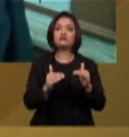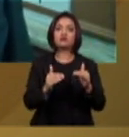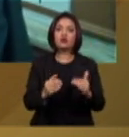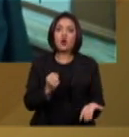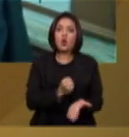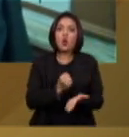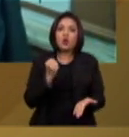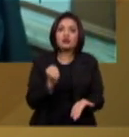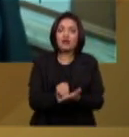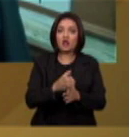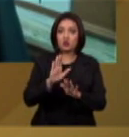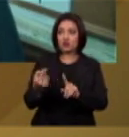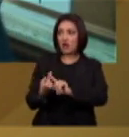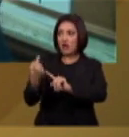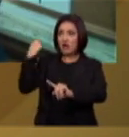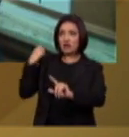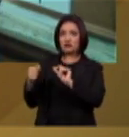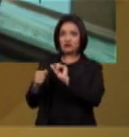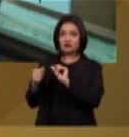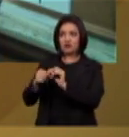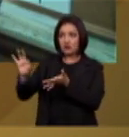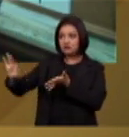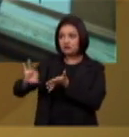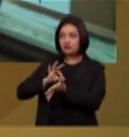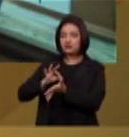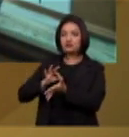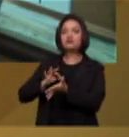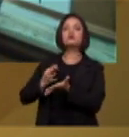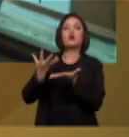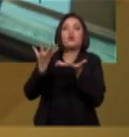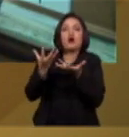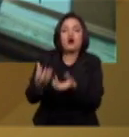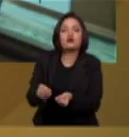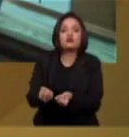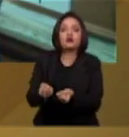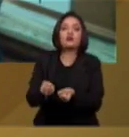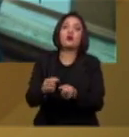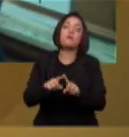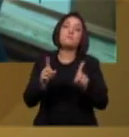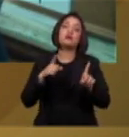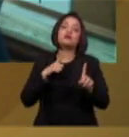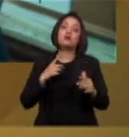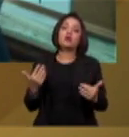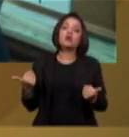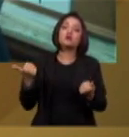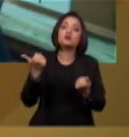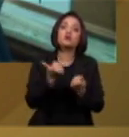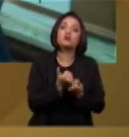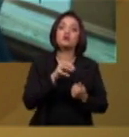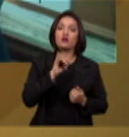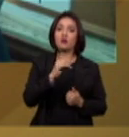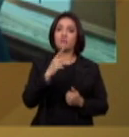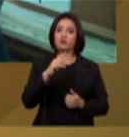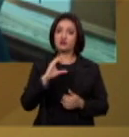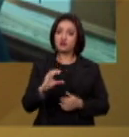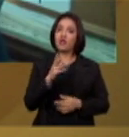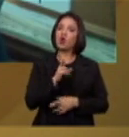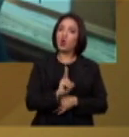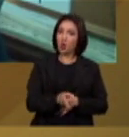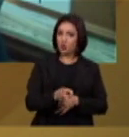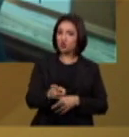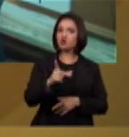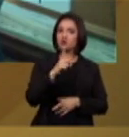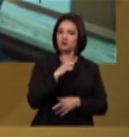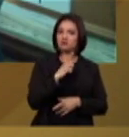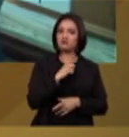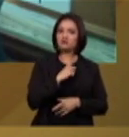formalizados anteriormente e aplicação para substituir-se o IPC, que continua a